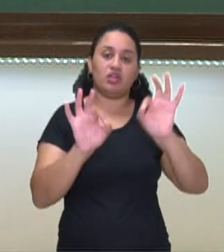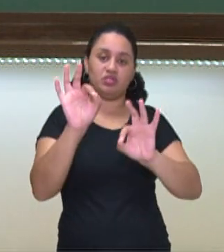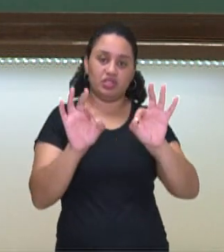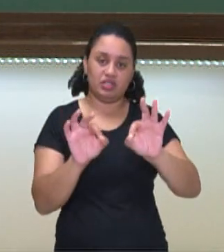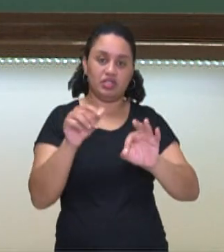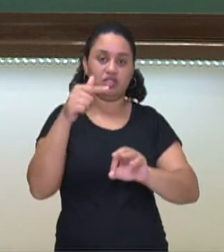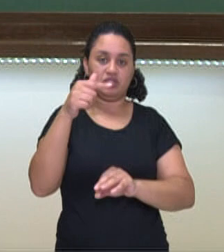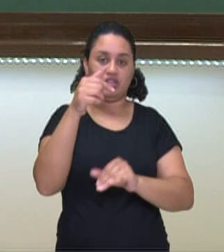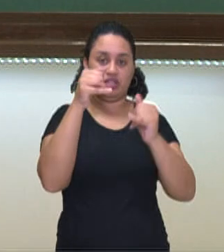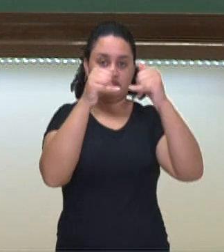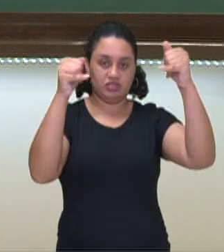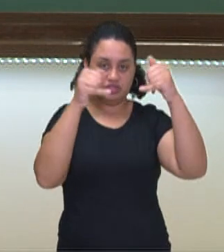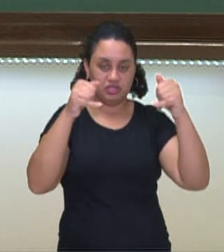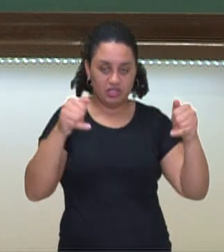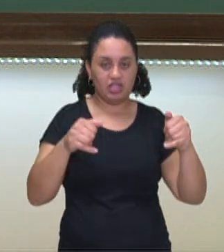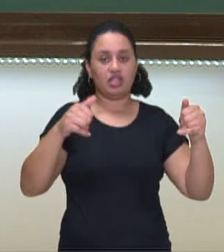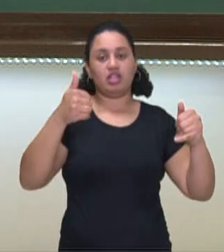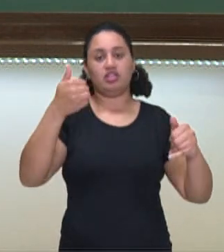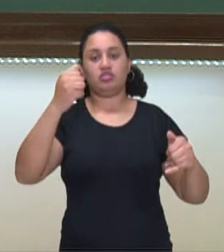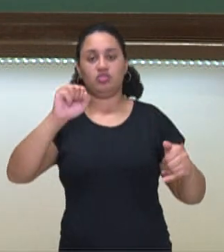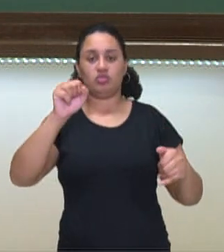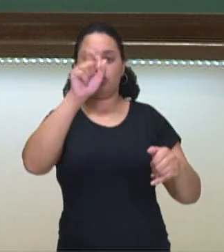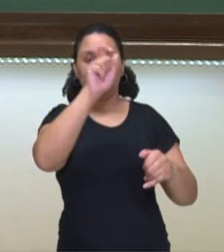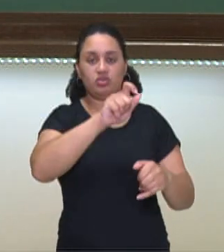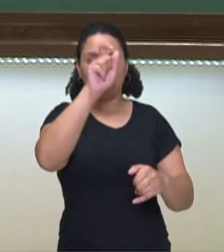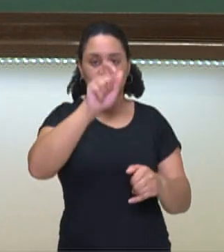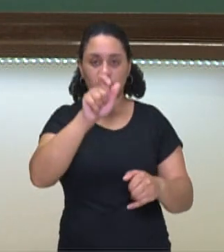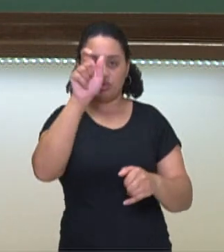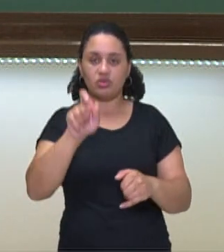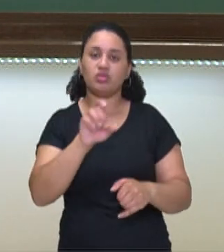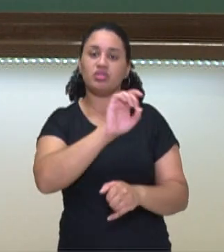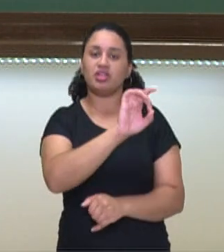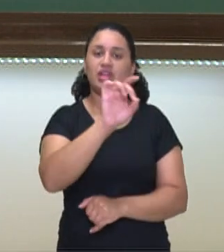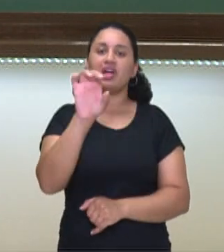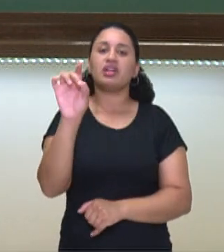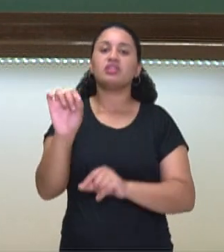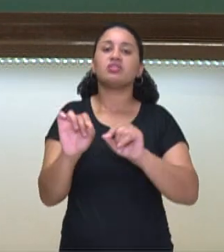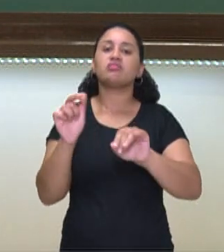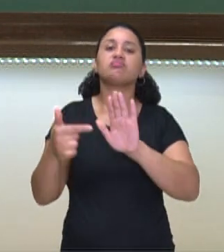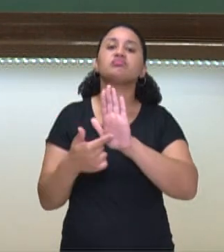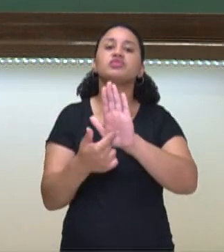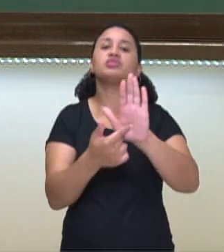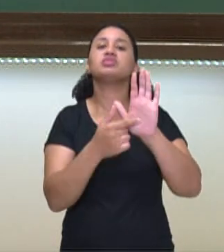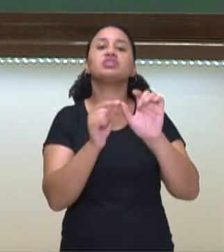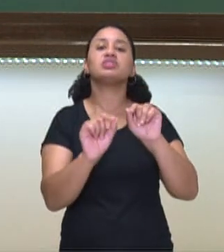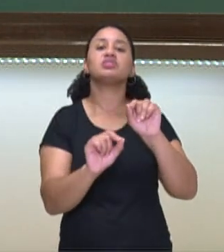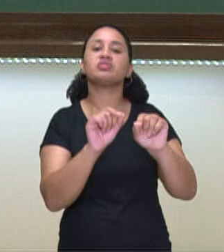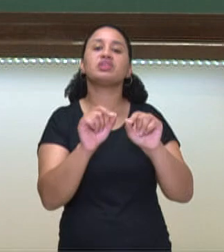7 linhas, 18 colunas, expressando em cada elemento químico as